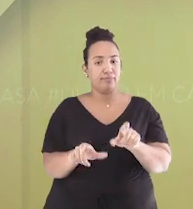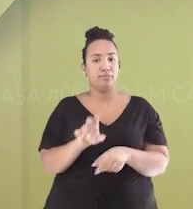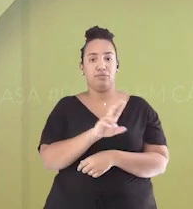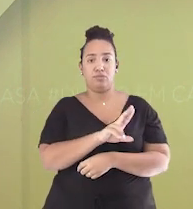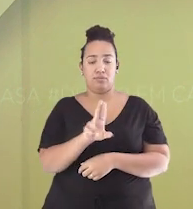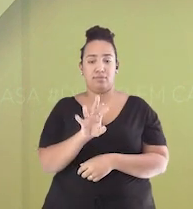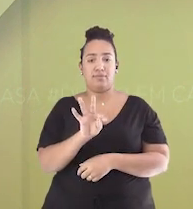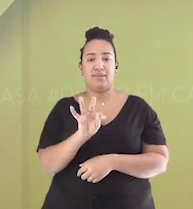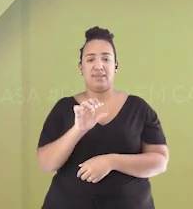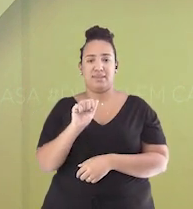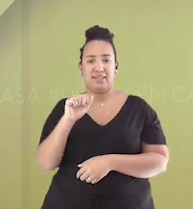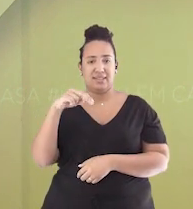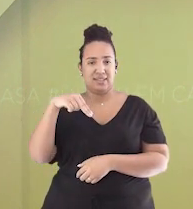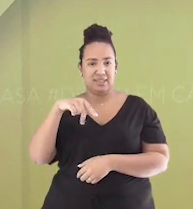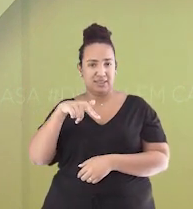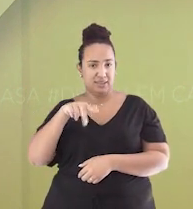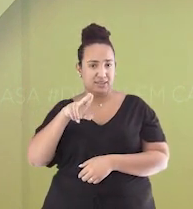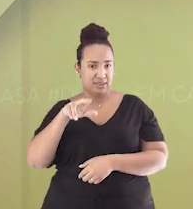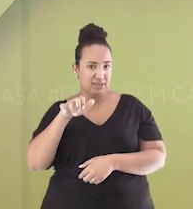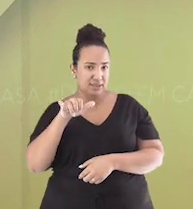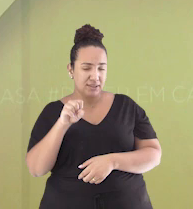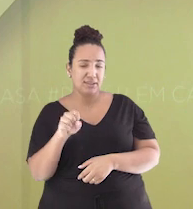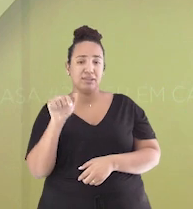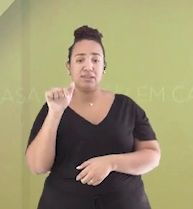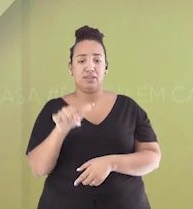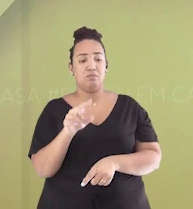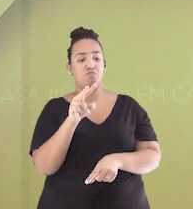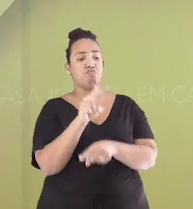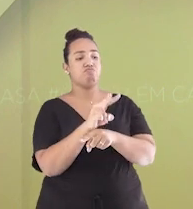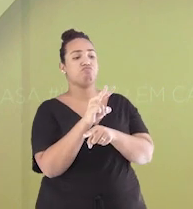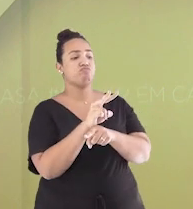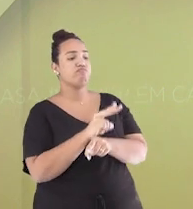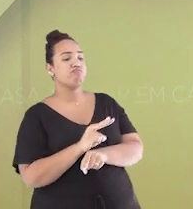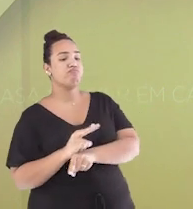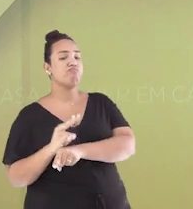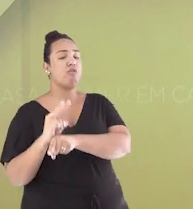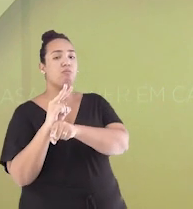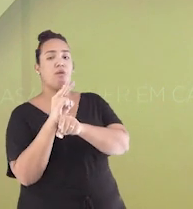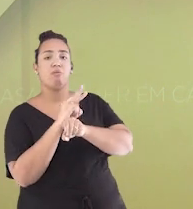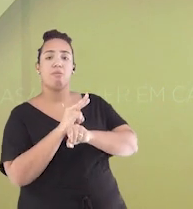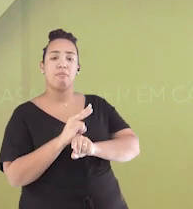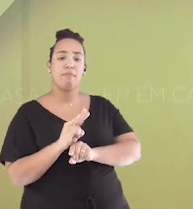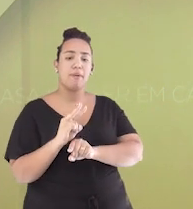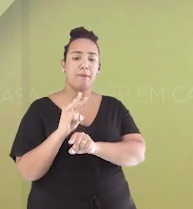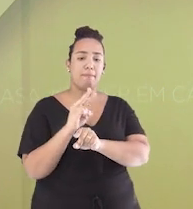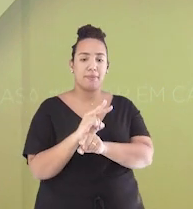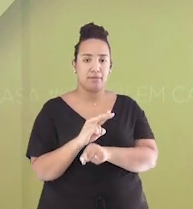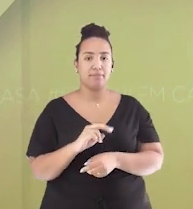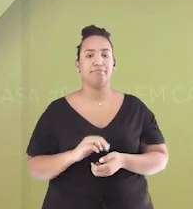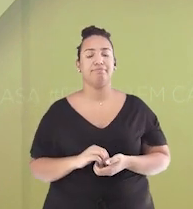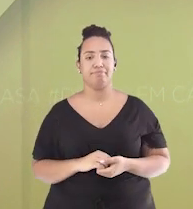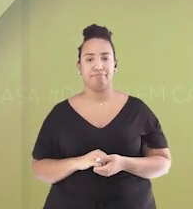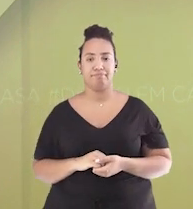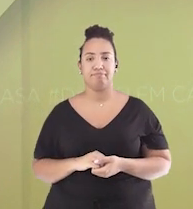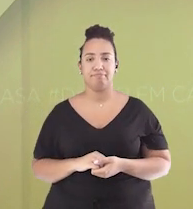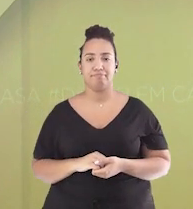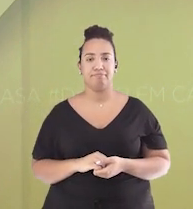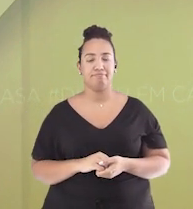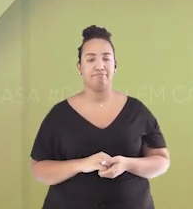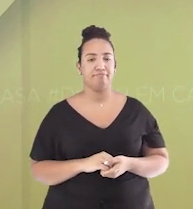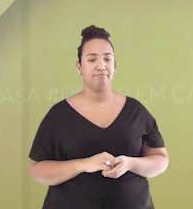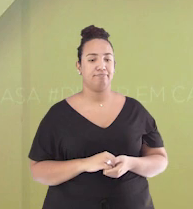conhecidos como tanques, que são responsáveis por proteger seus aliados e aguentar bastante dano